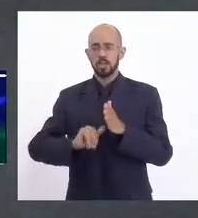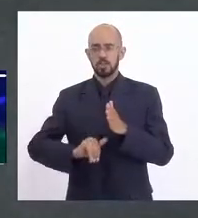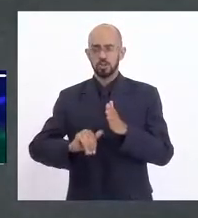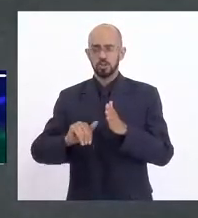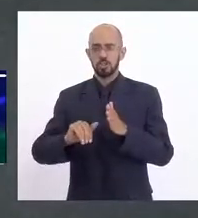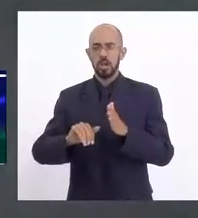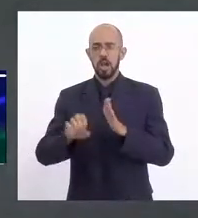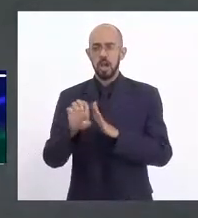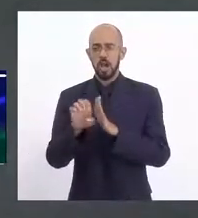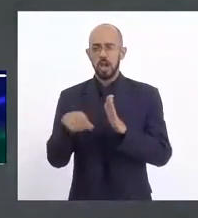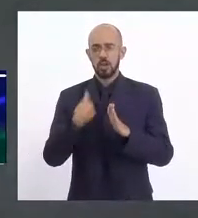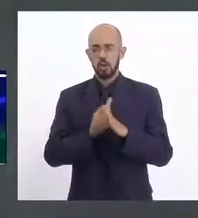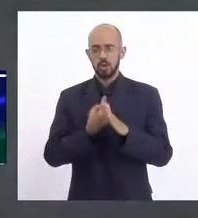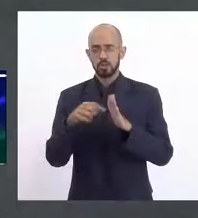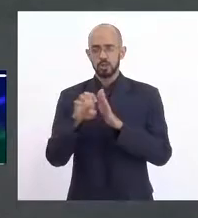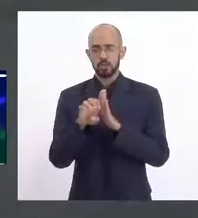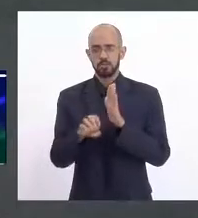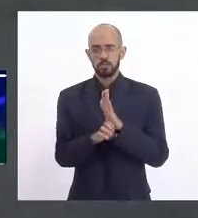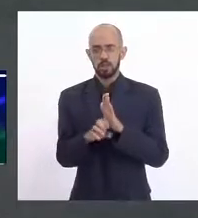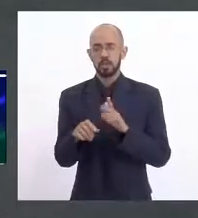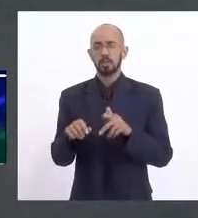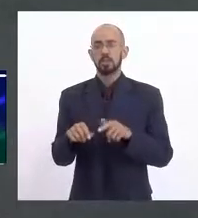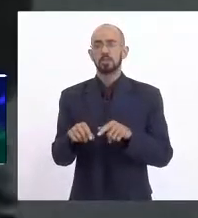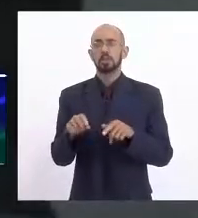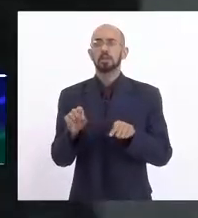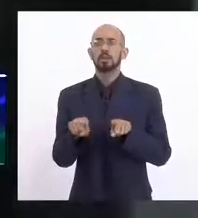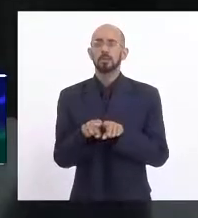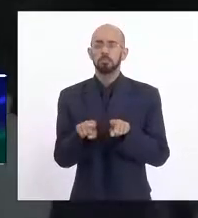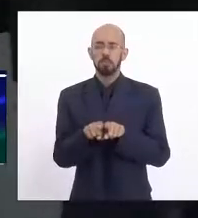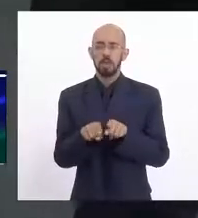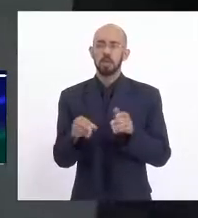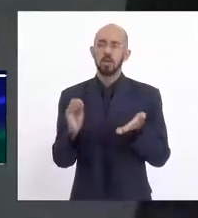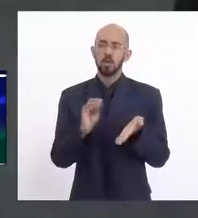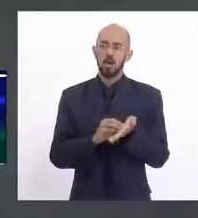que também reforçava